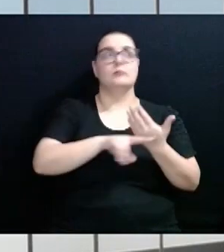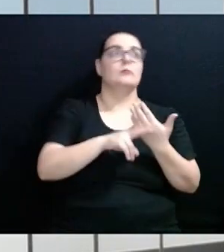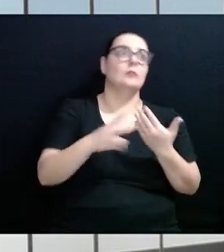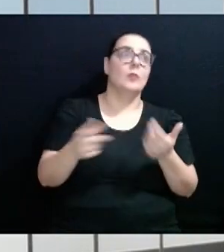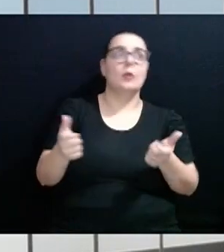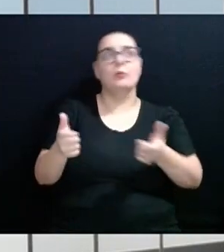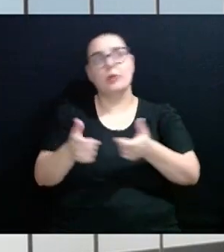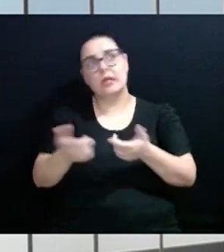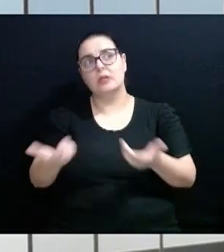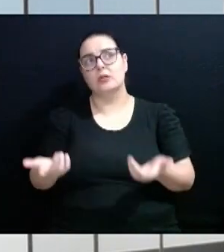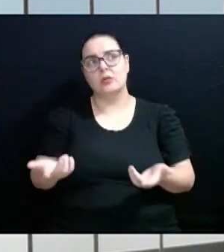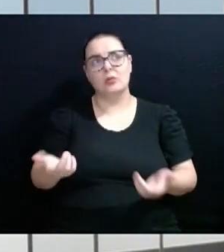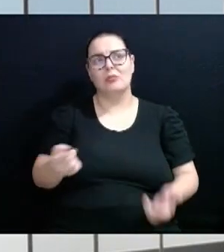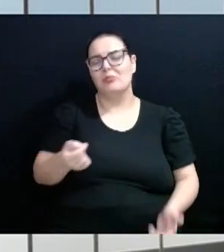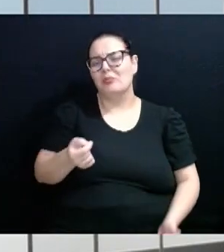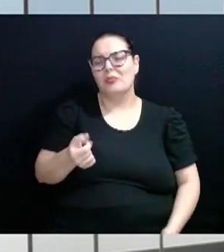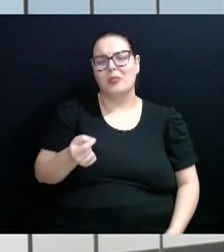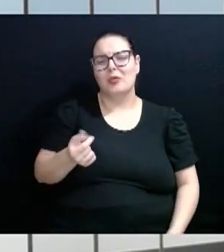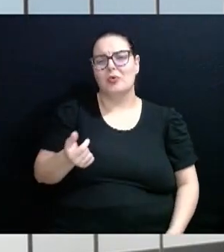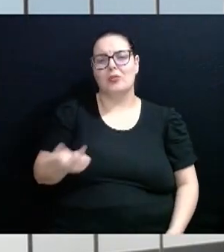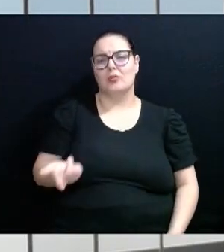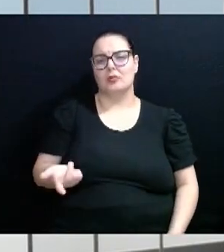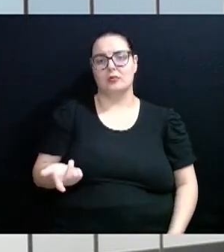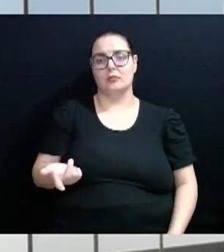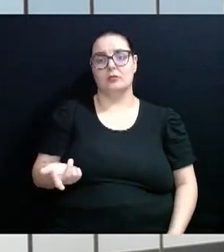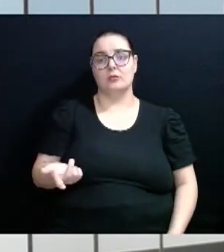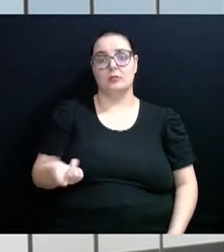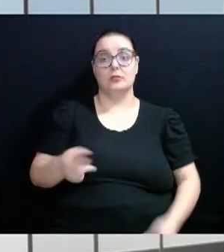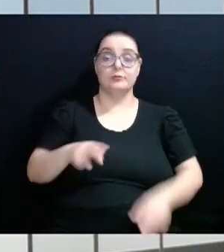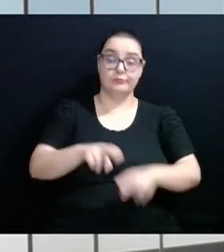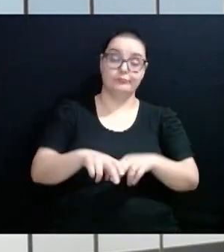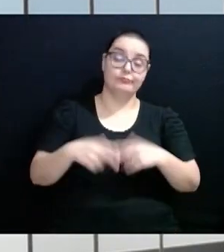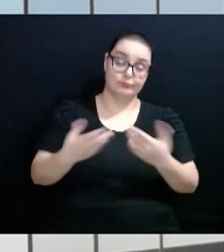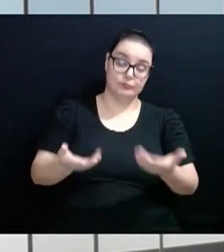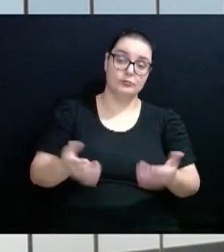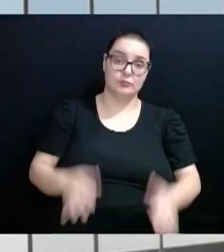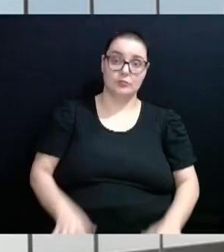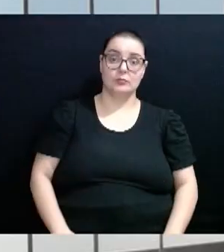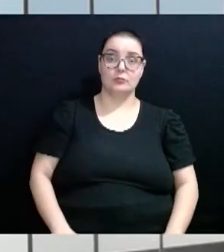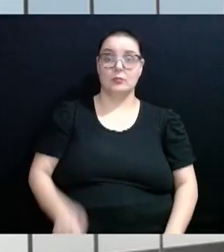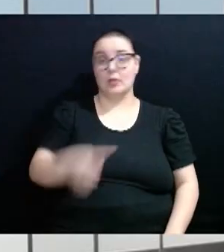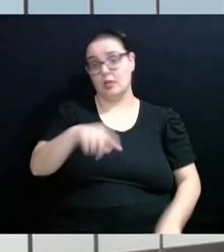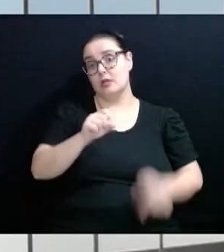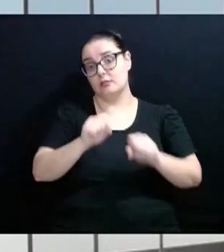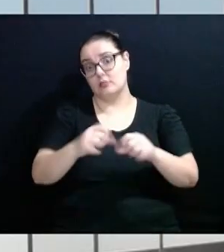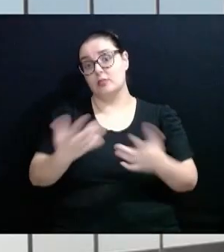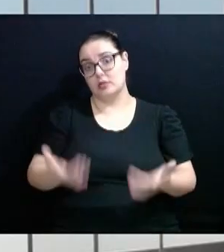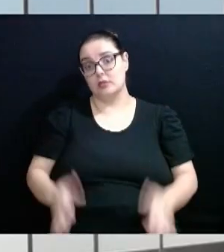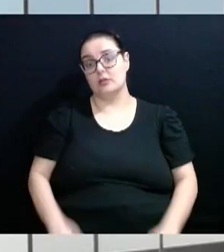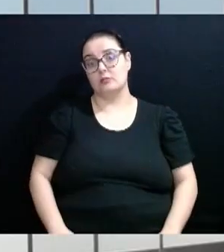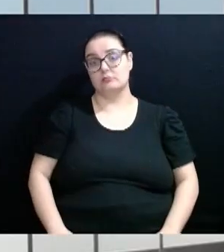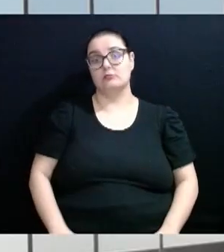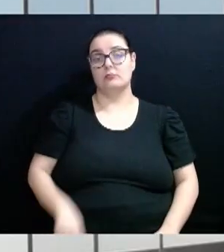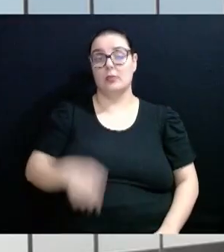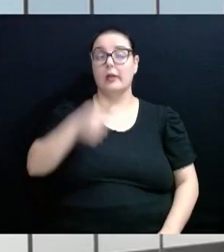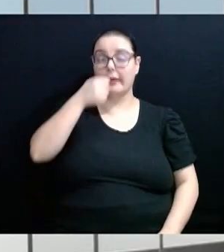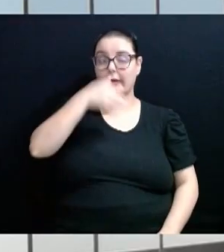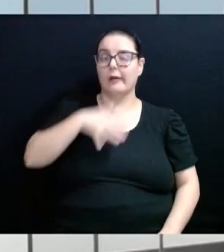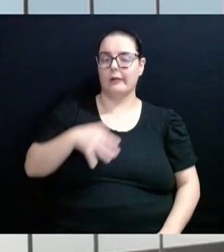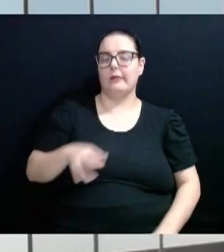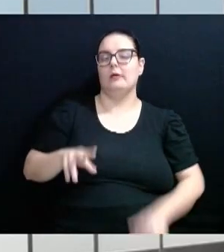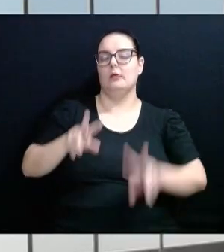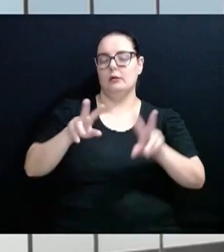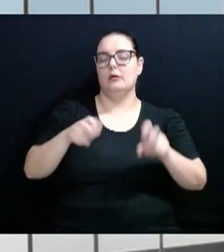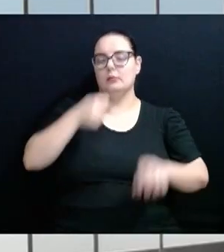muito menor, e que por isso eles podem até às vezes abusar e impor